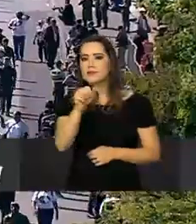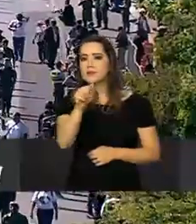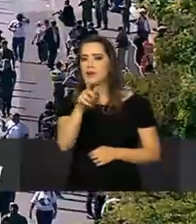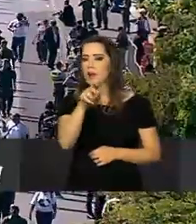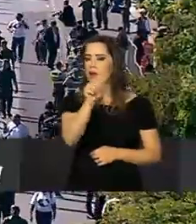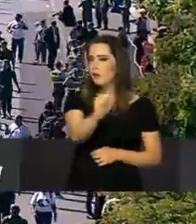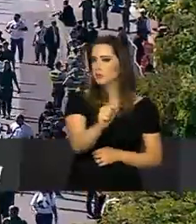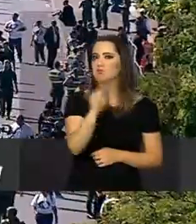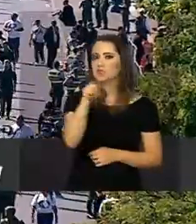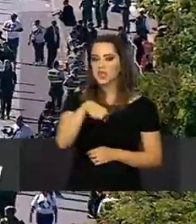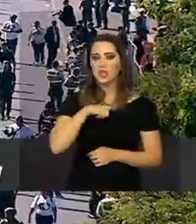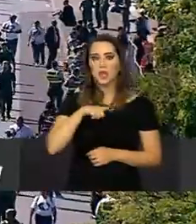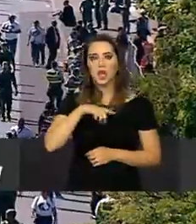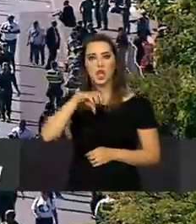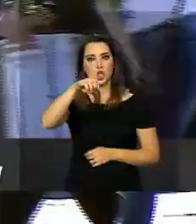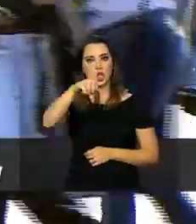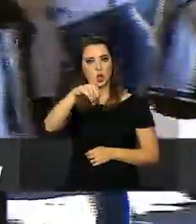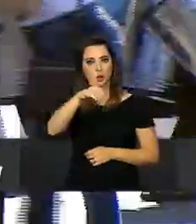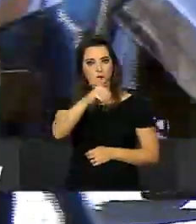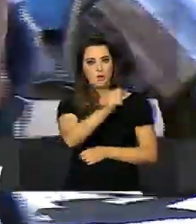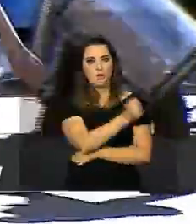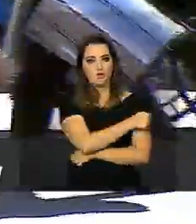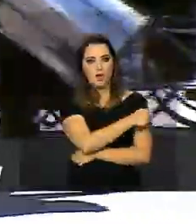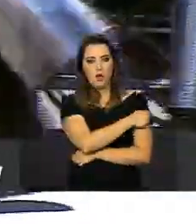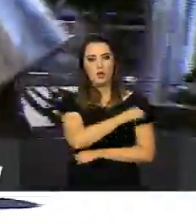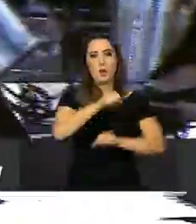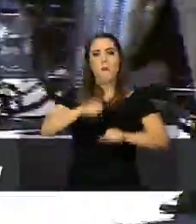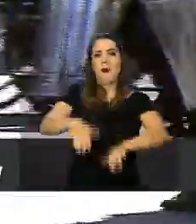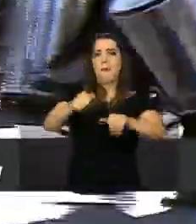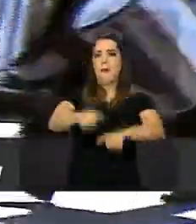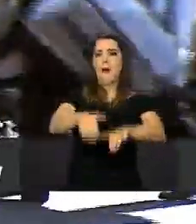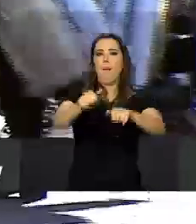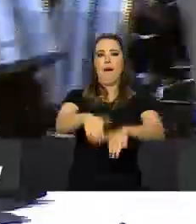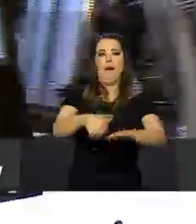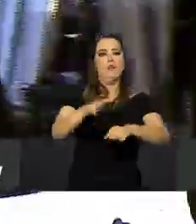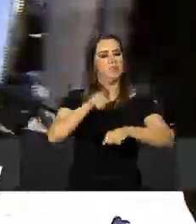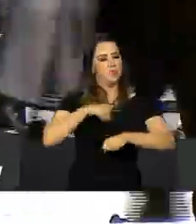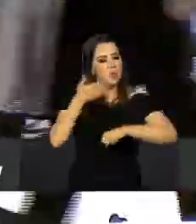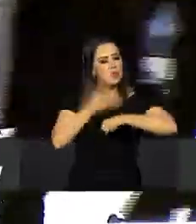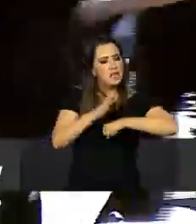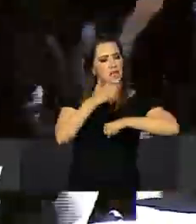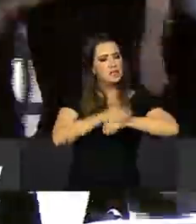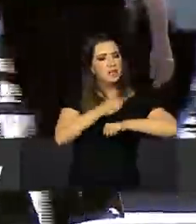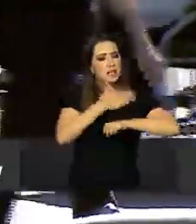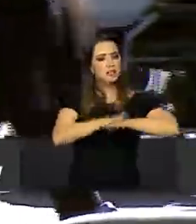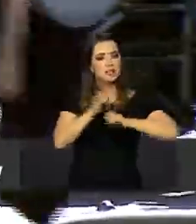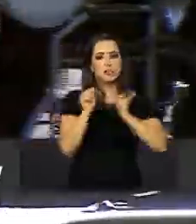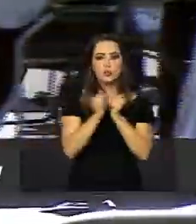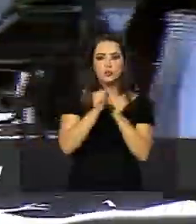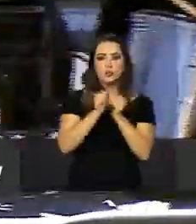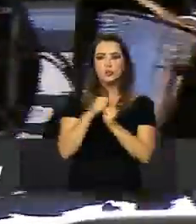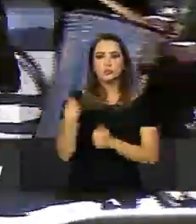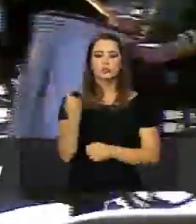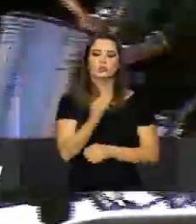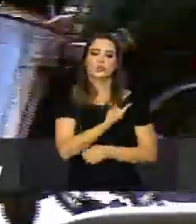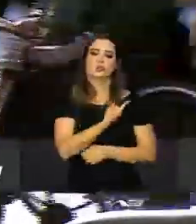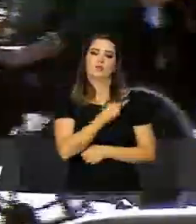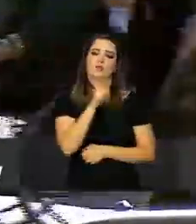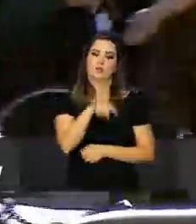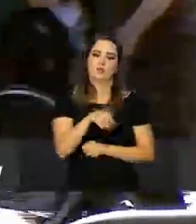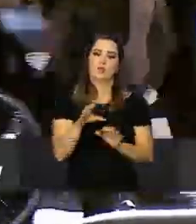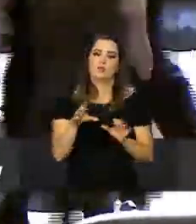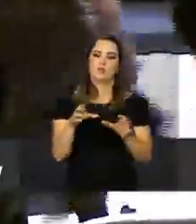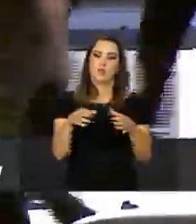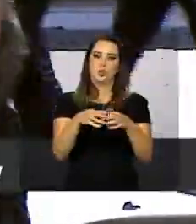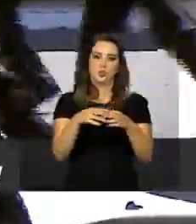É uma logística, foi uma semana intensa de treinamento, eles treinam lá com a gente no